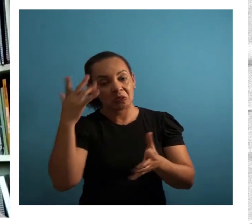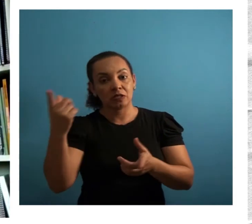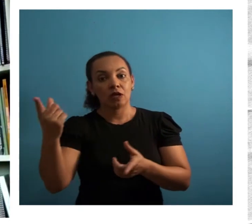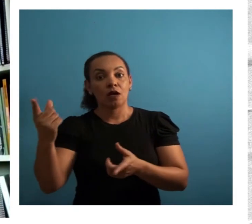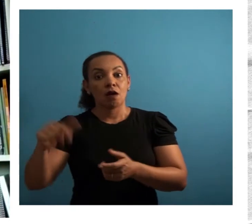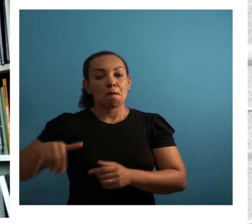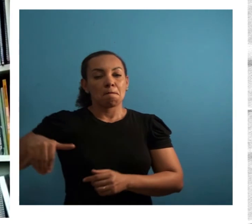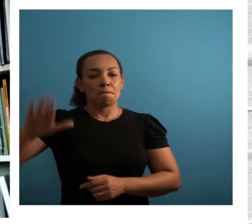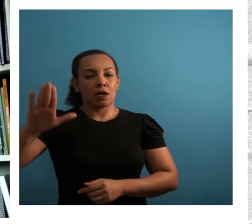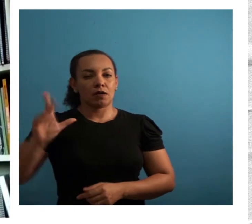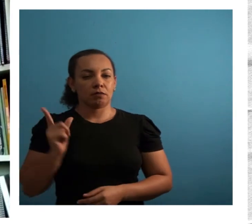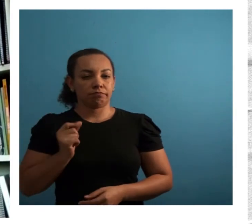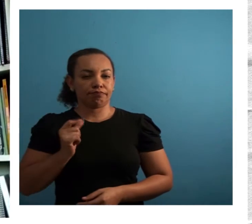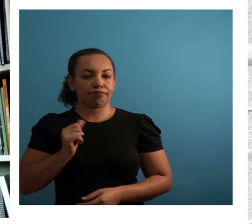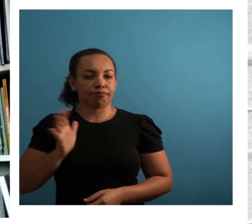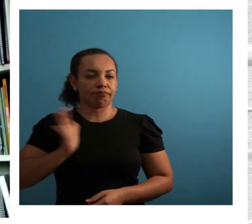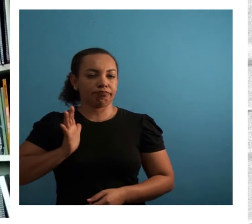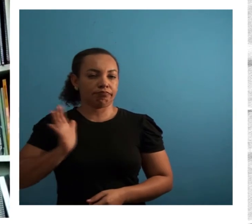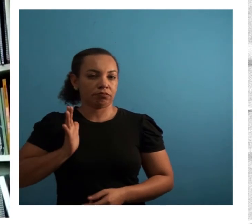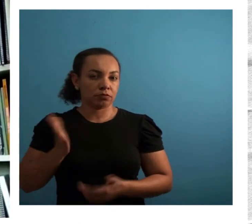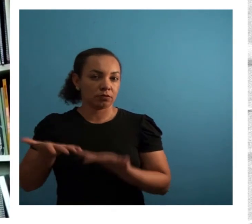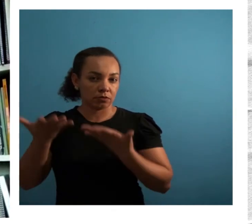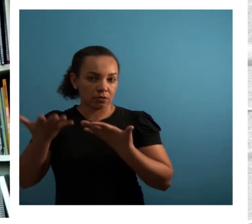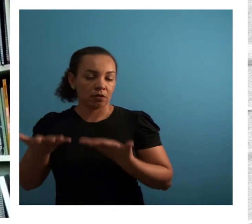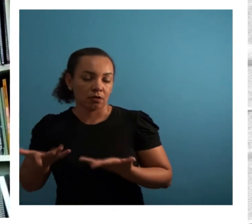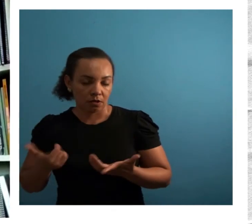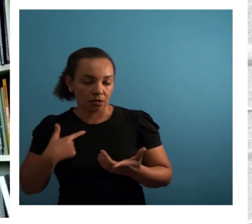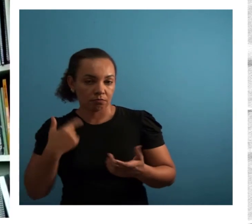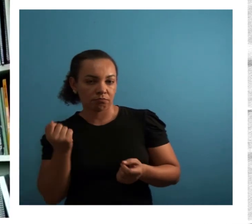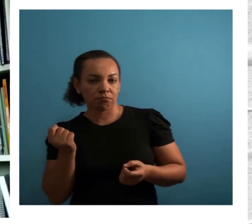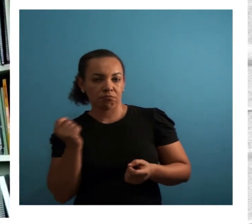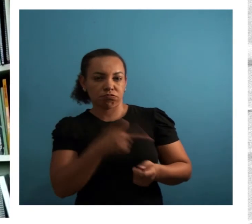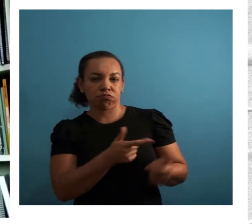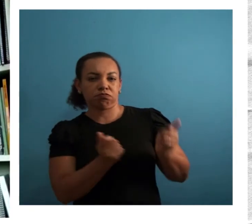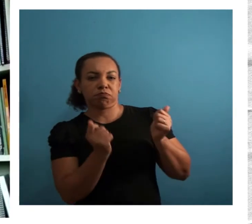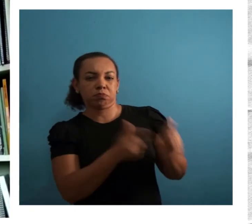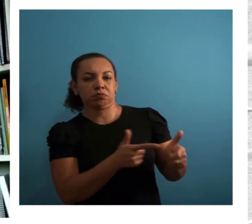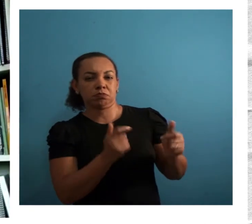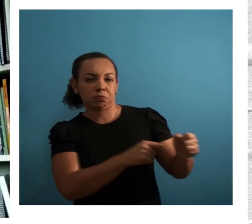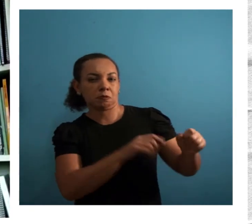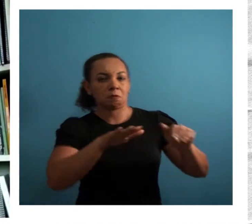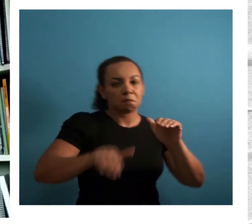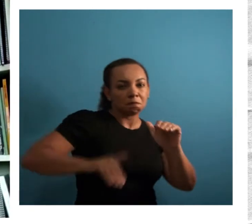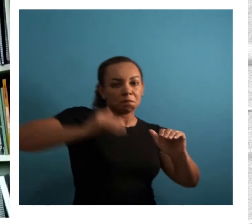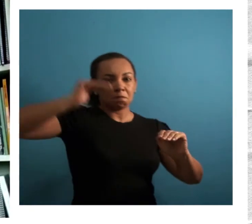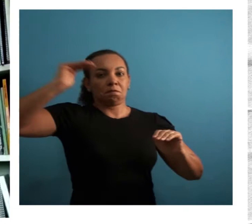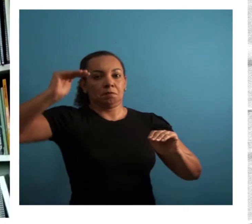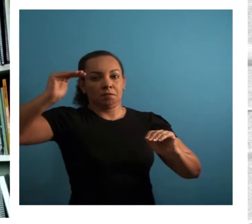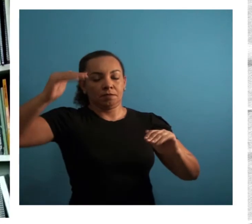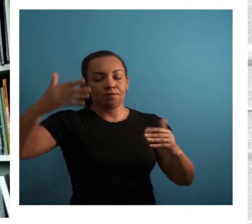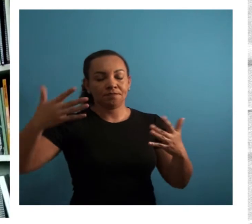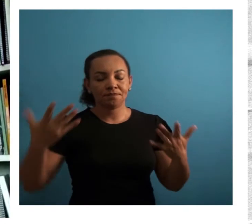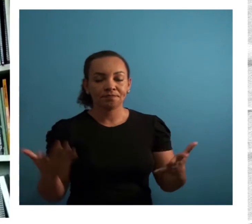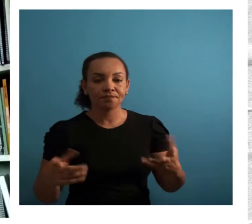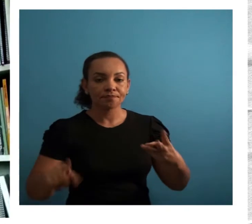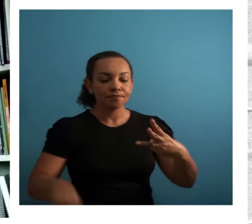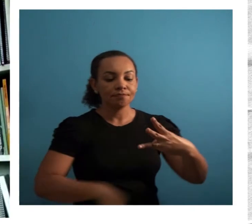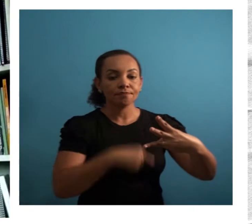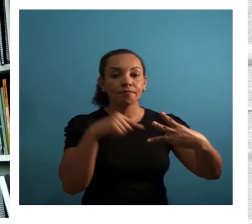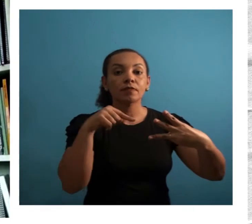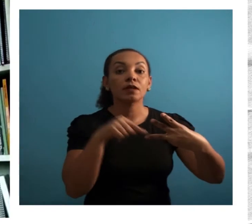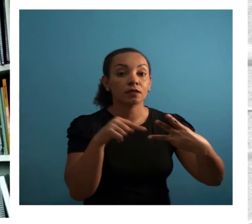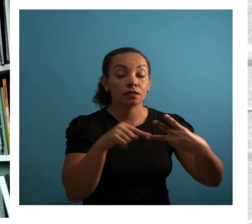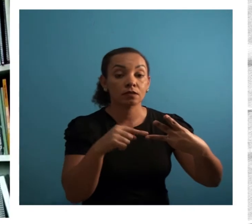o máximo de riqueza para se locupletar em na vivência social em terceiro lugar devemos